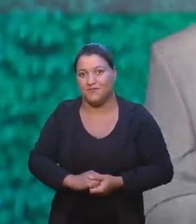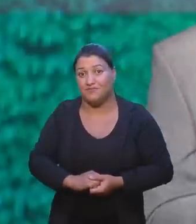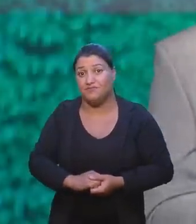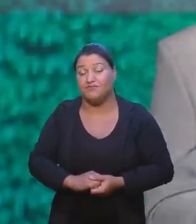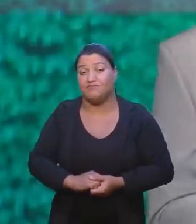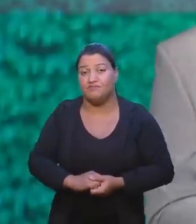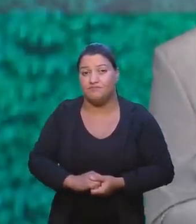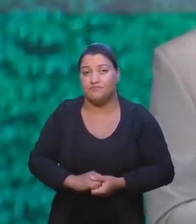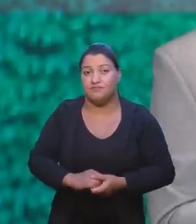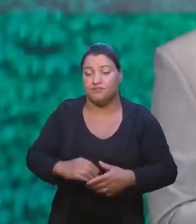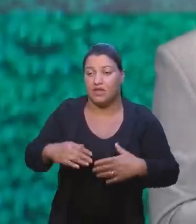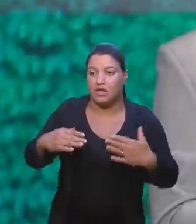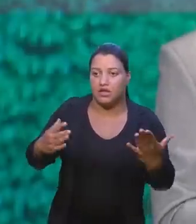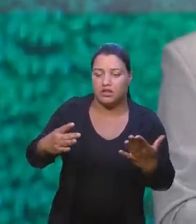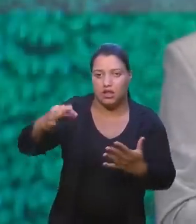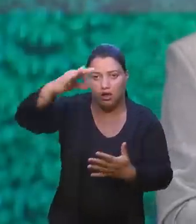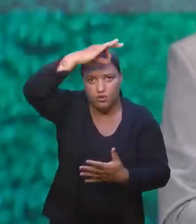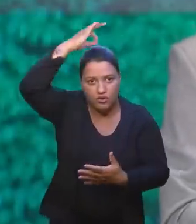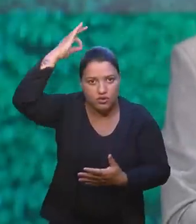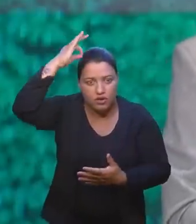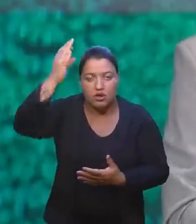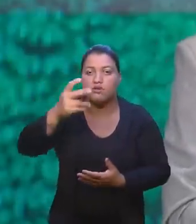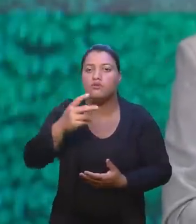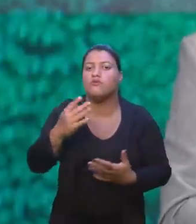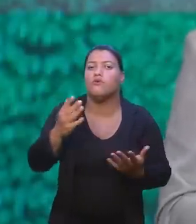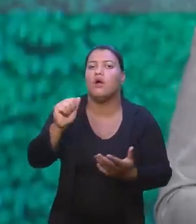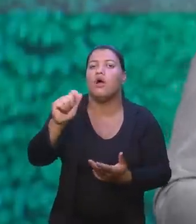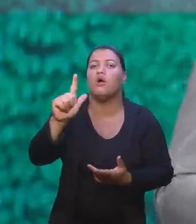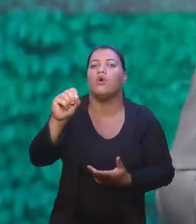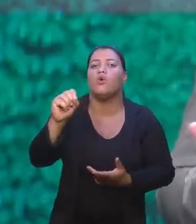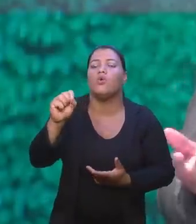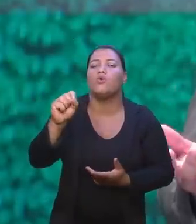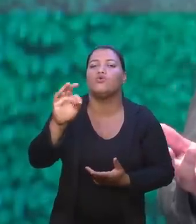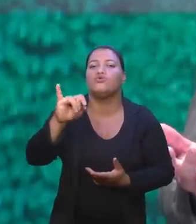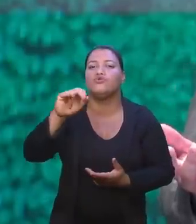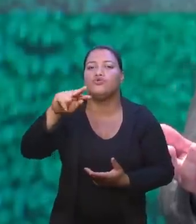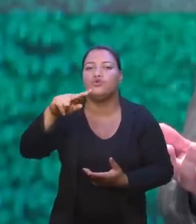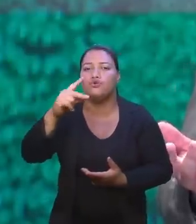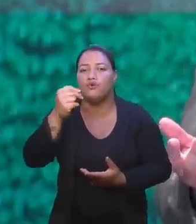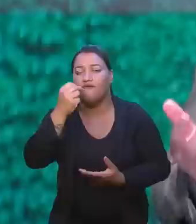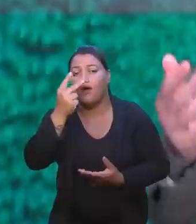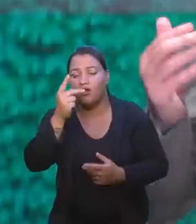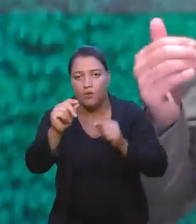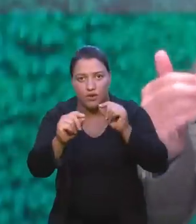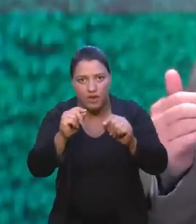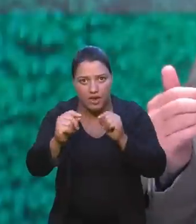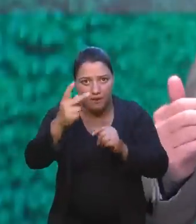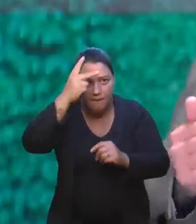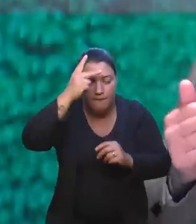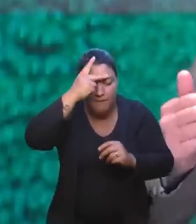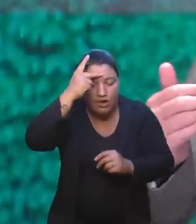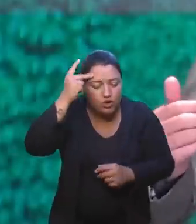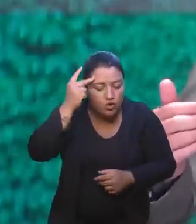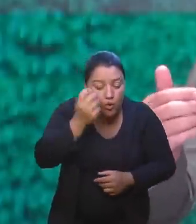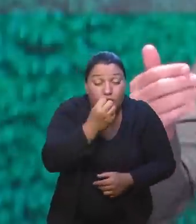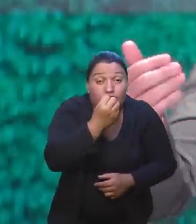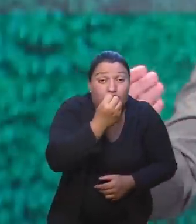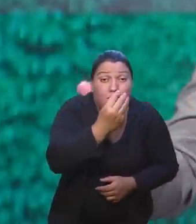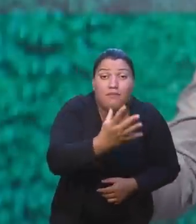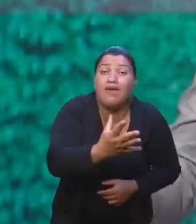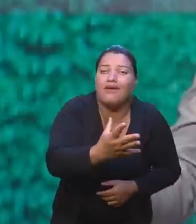que, Santo Agostinho está querendo dizer com isso? Os indivíduos de bem. Aqueles que já têm a